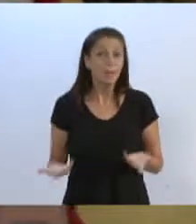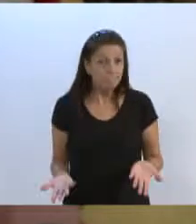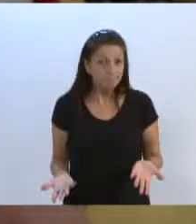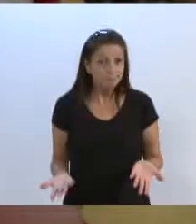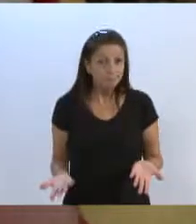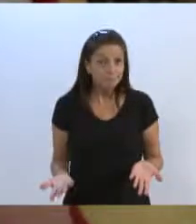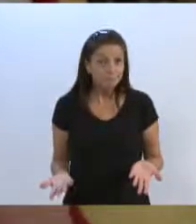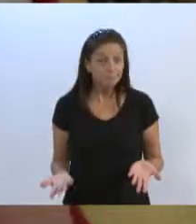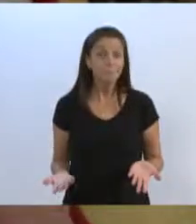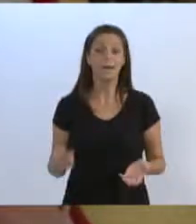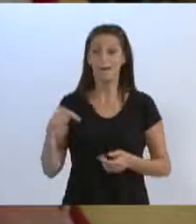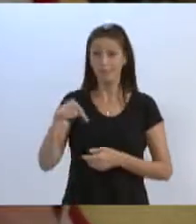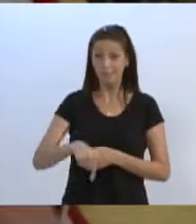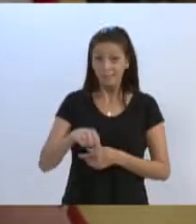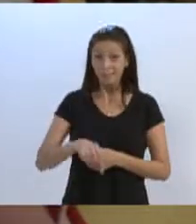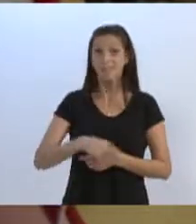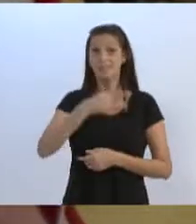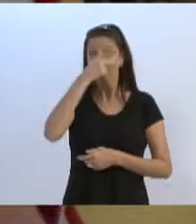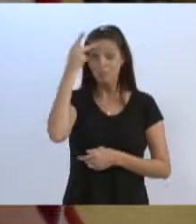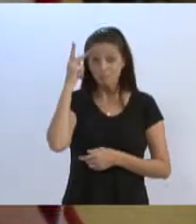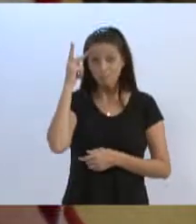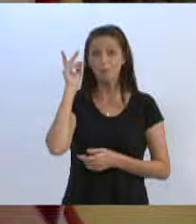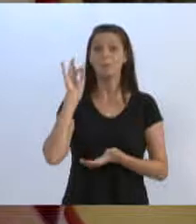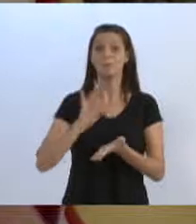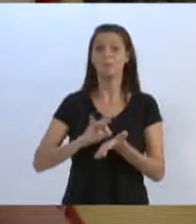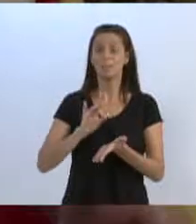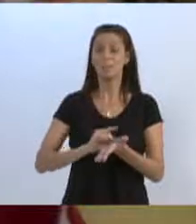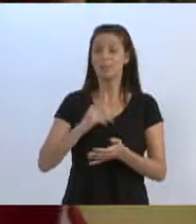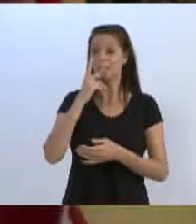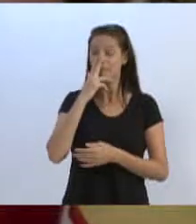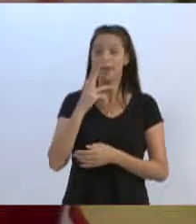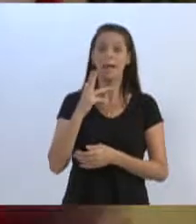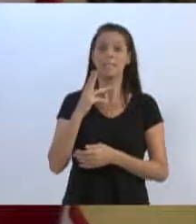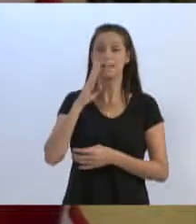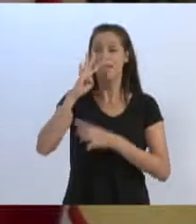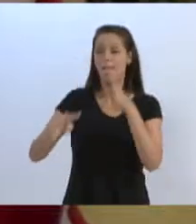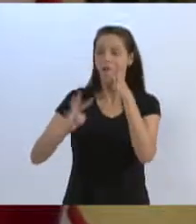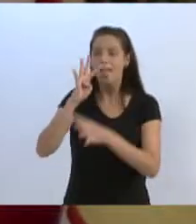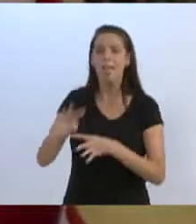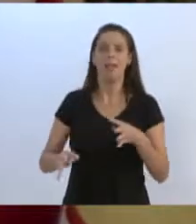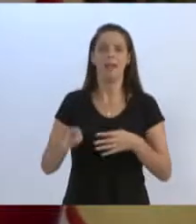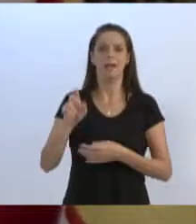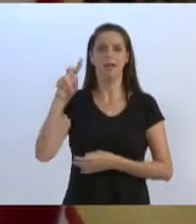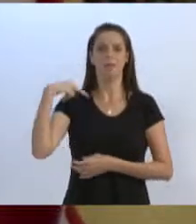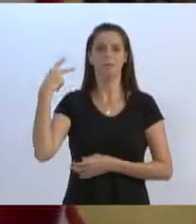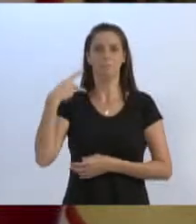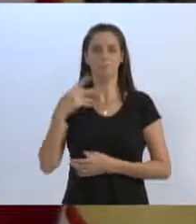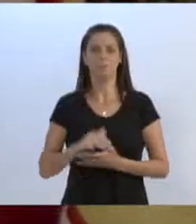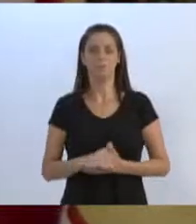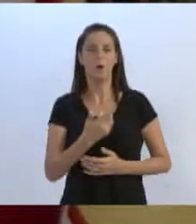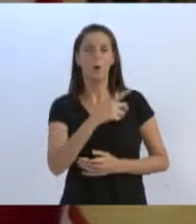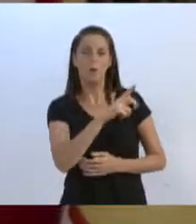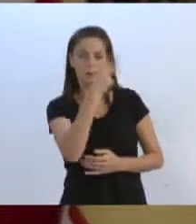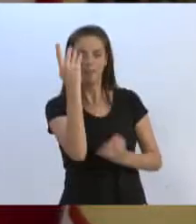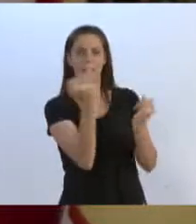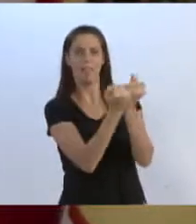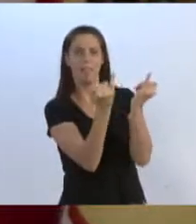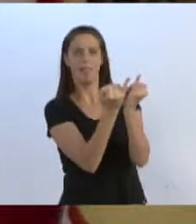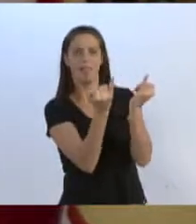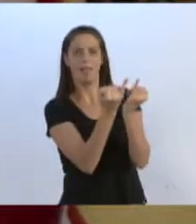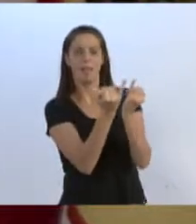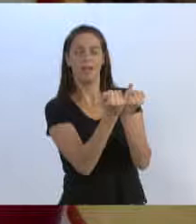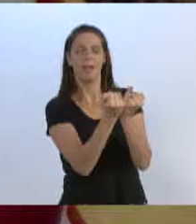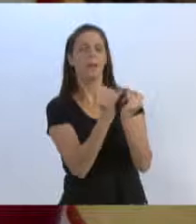caça ao político faz parte de vender jornal, faz parte da mídia e de algumas bocas alugadas.